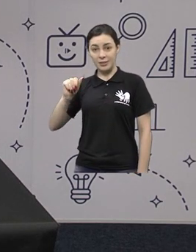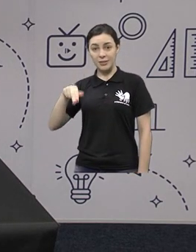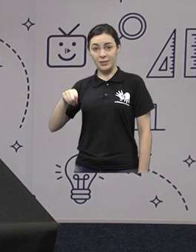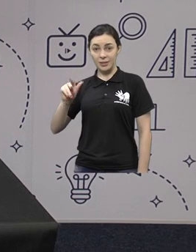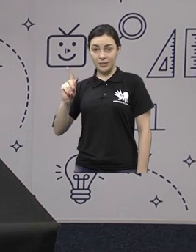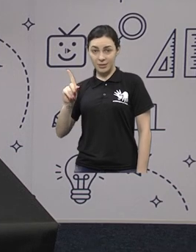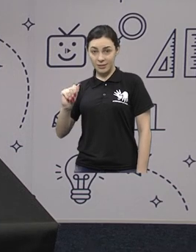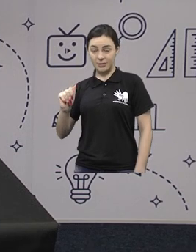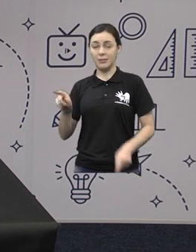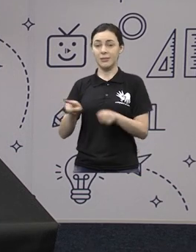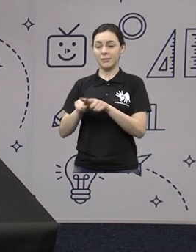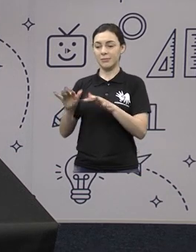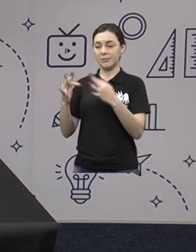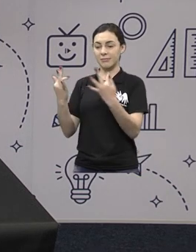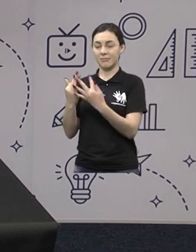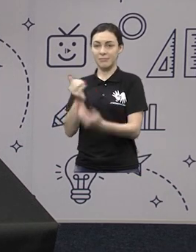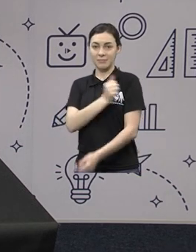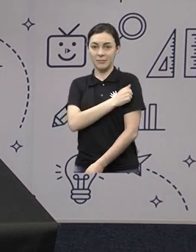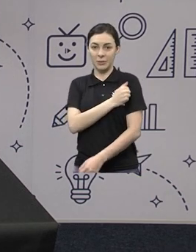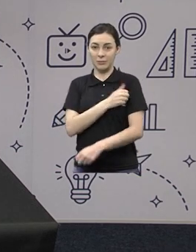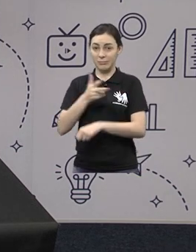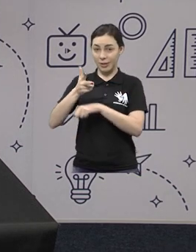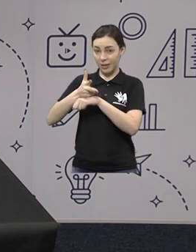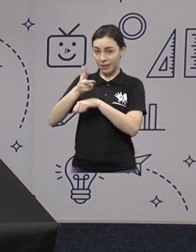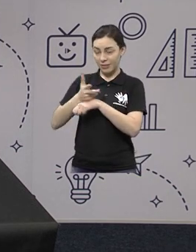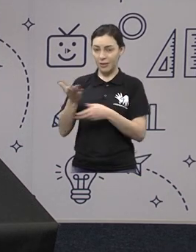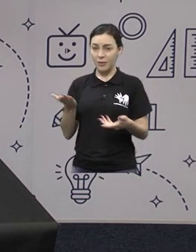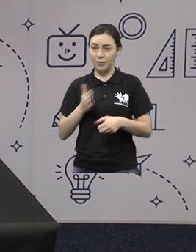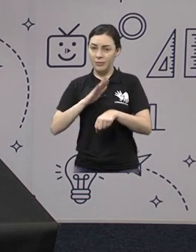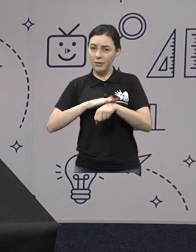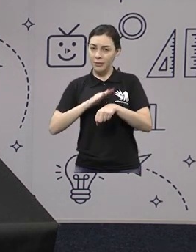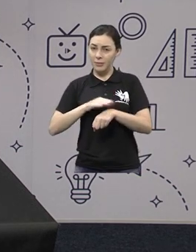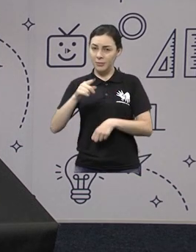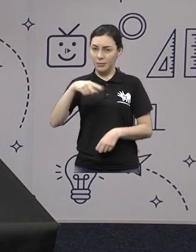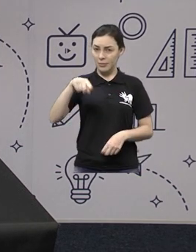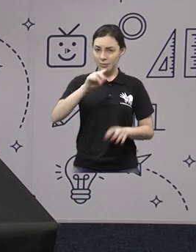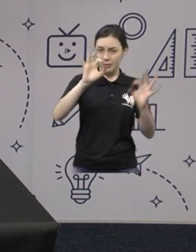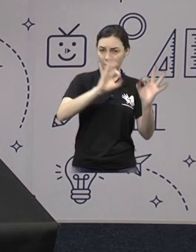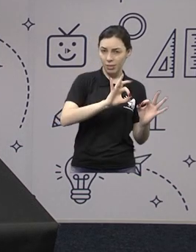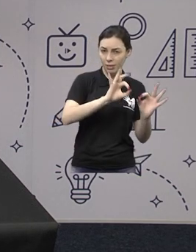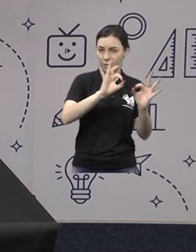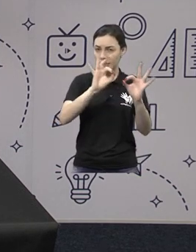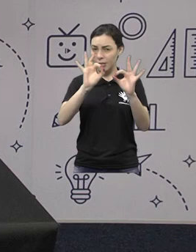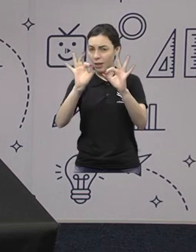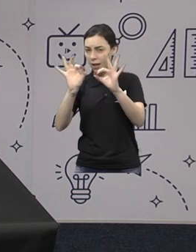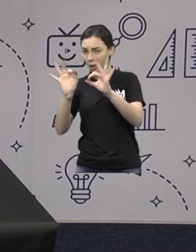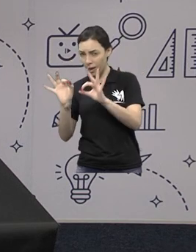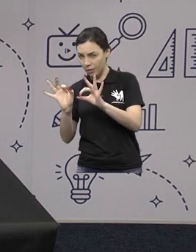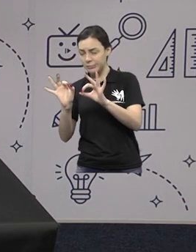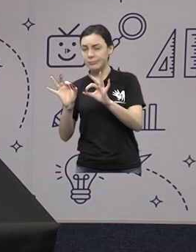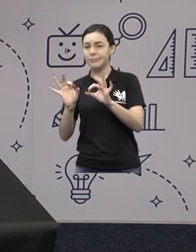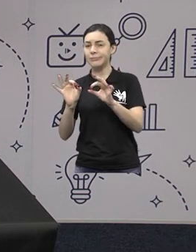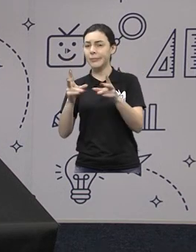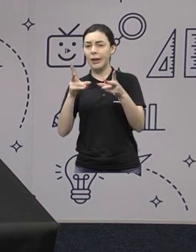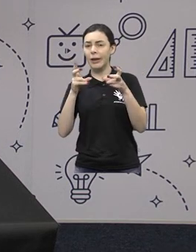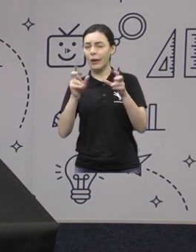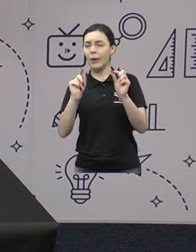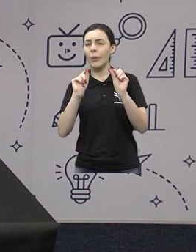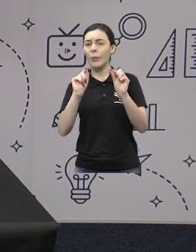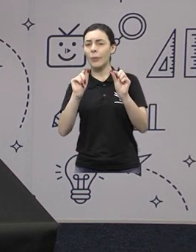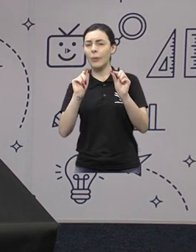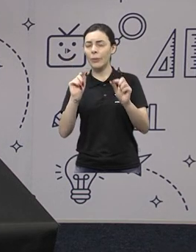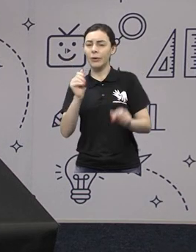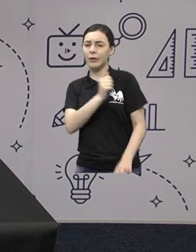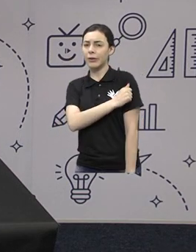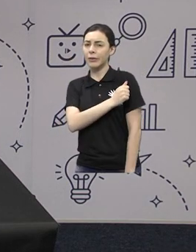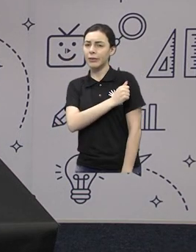família do Breno, que gravaram esse vídeo para nós. Vou dar um tempinho aí para vocês ouvirem e verem